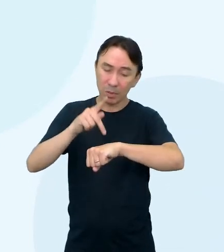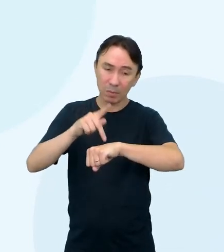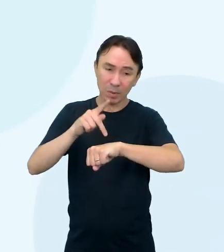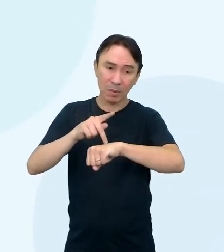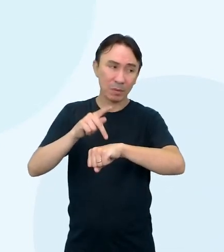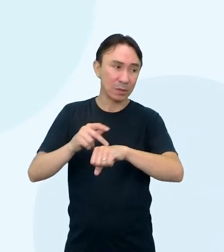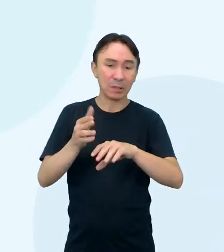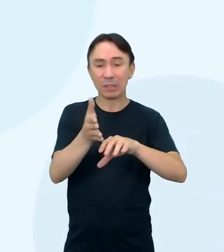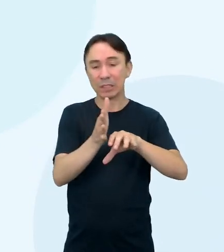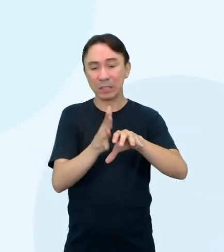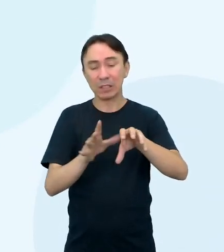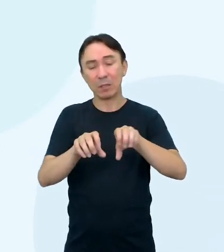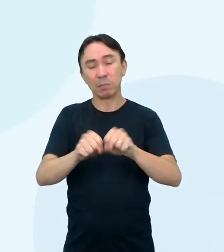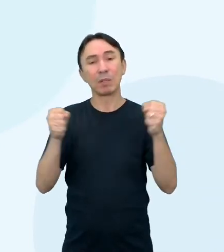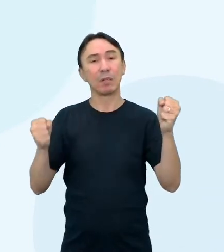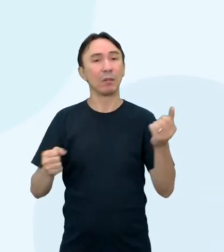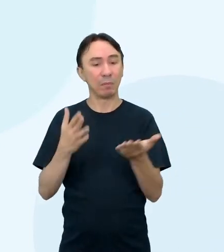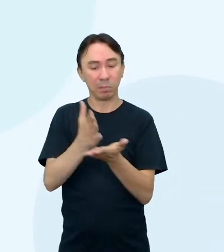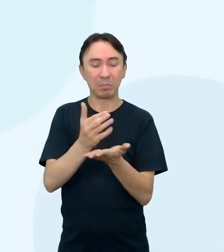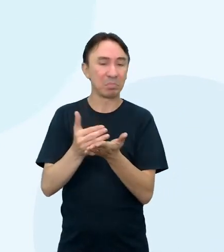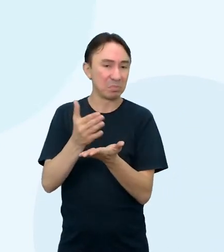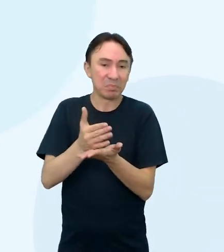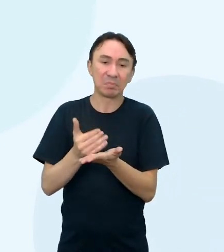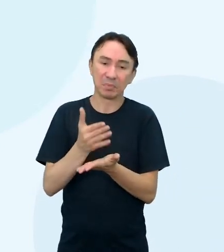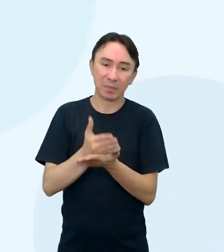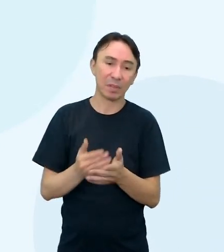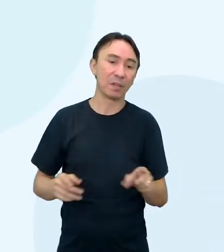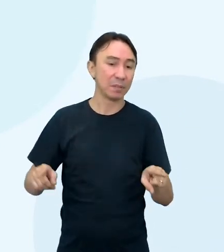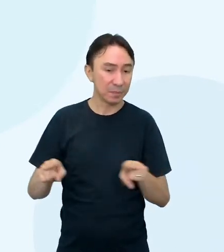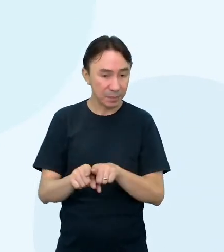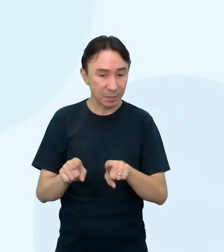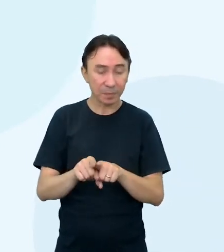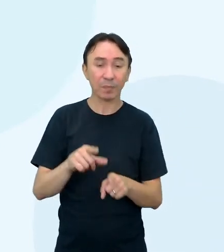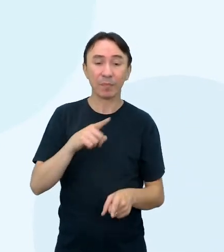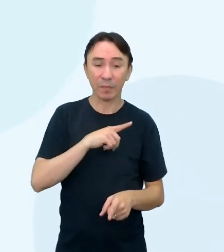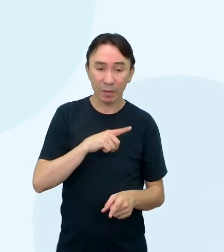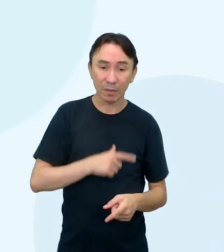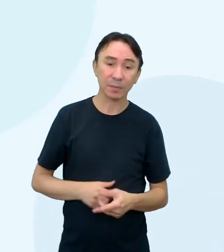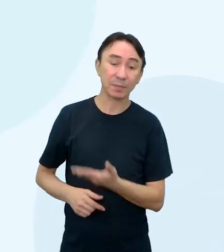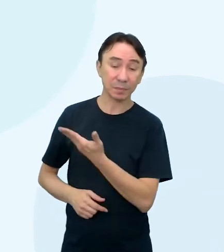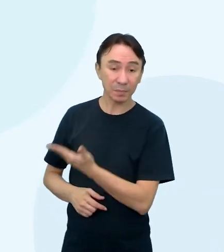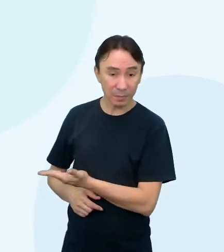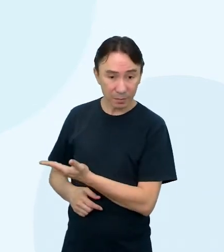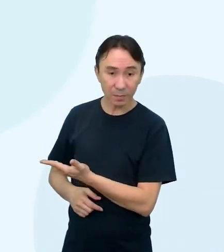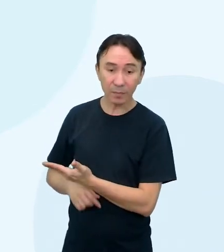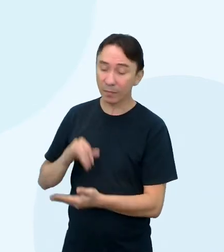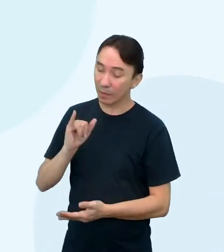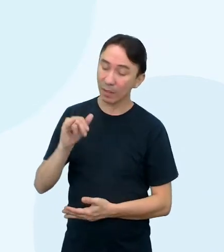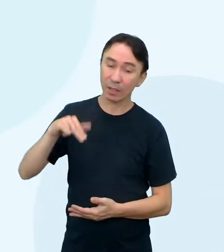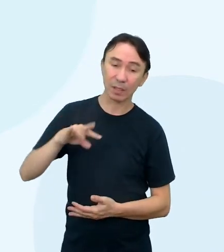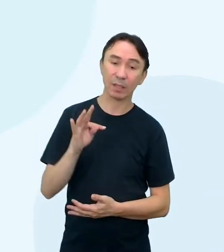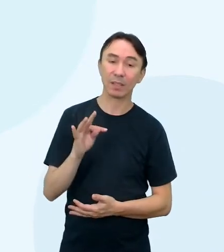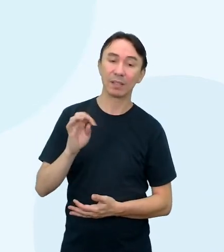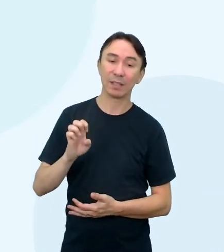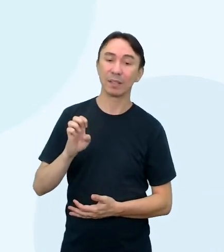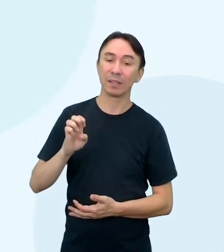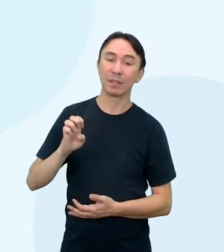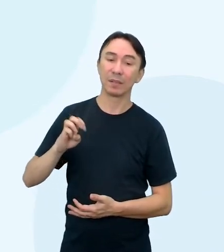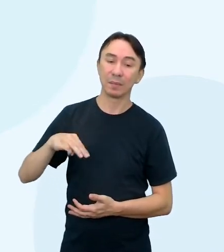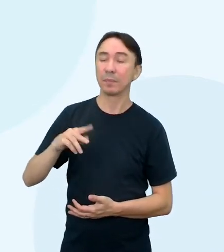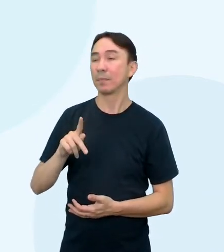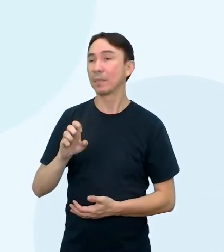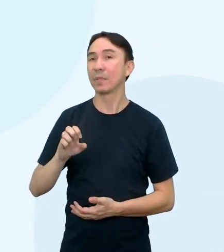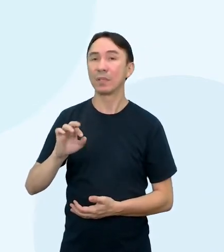o intemperismo químico. O intemperismo químico é quando a gente tem